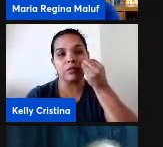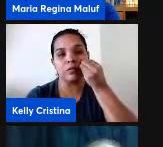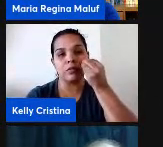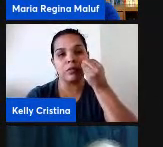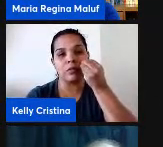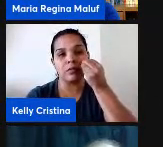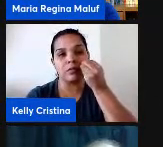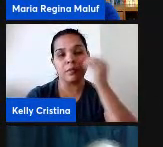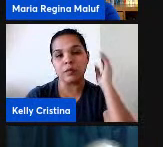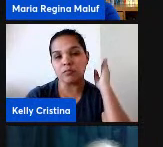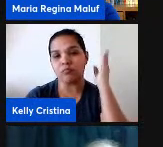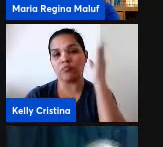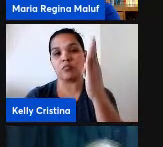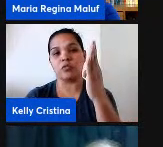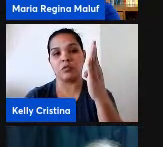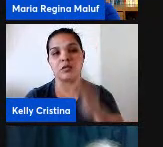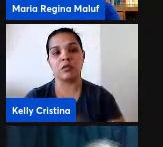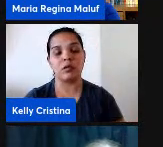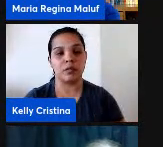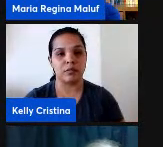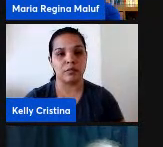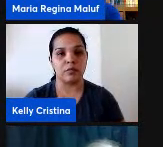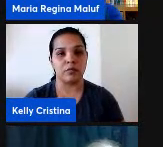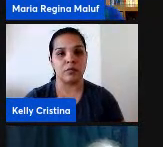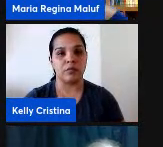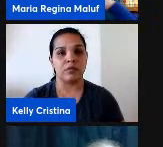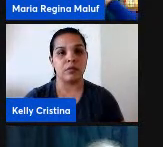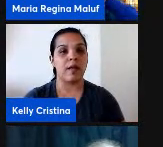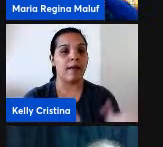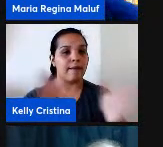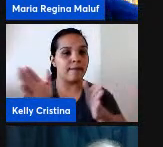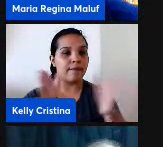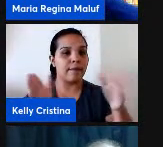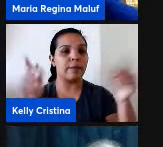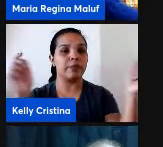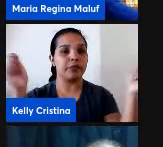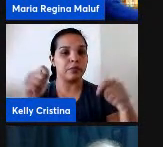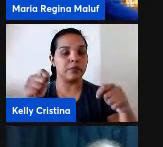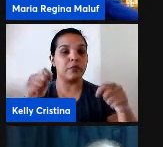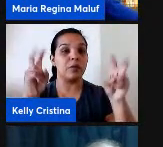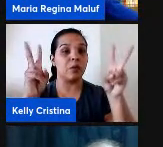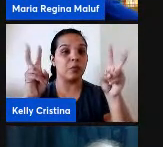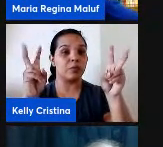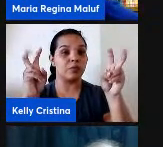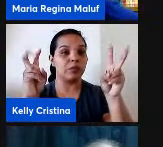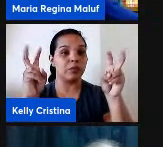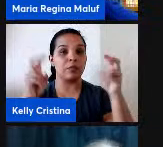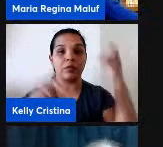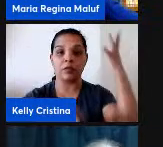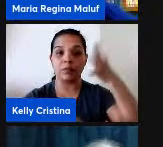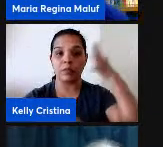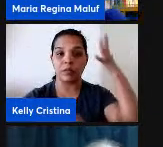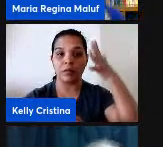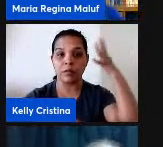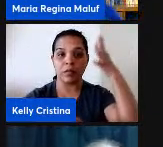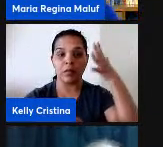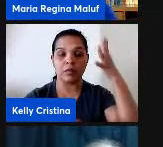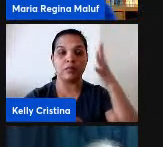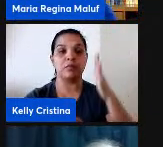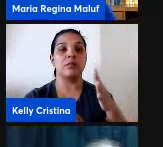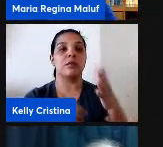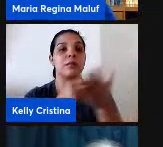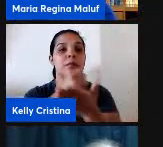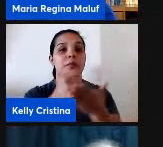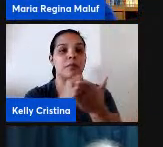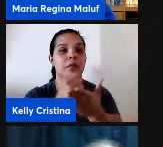o mais direto e acessível possível, né? Então, o título da palestra é Bases Neurais do Aprendizado Inativo.